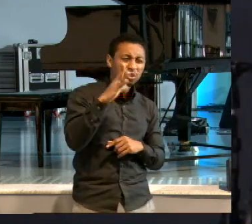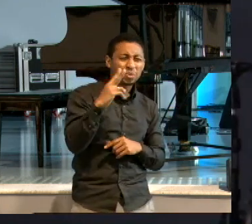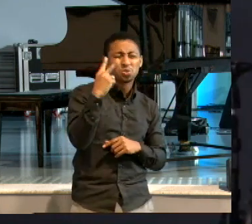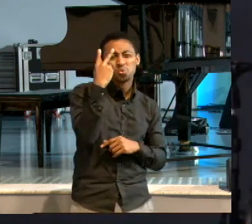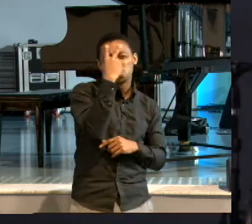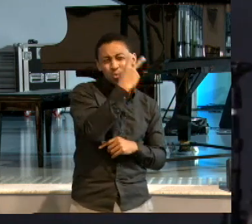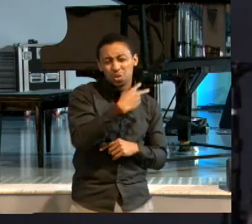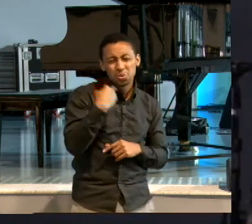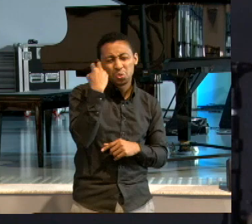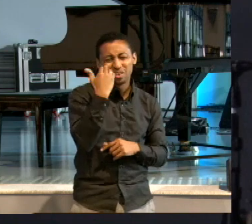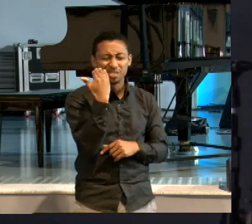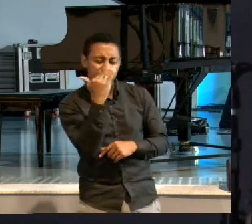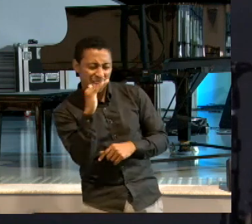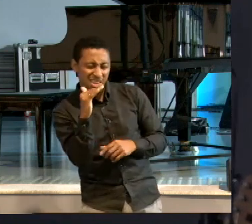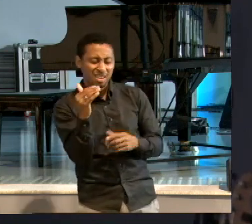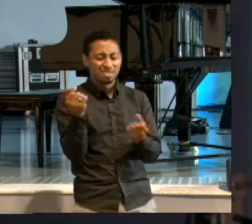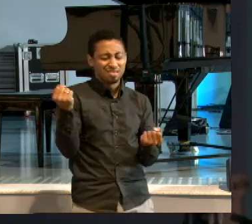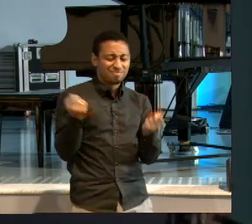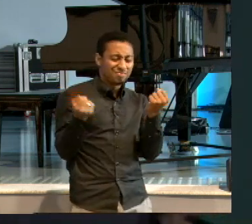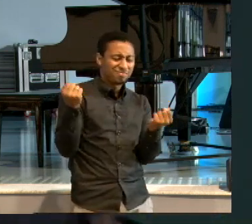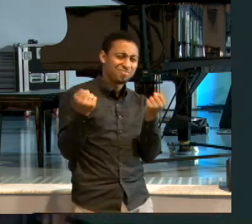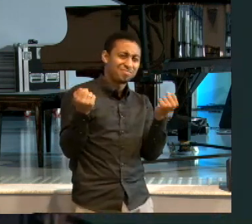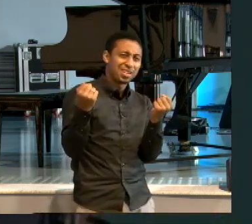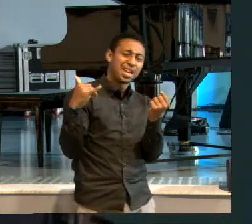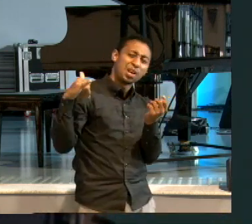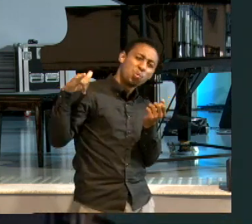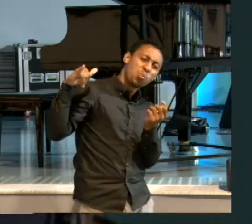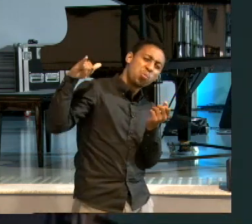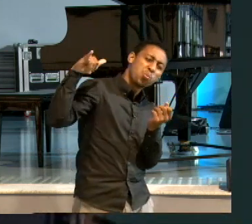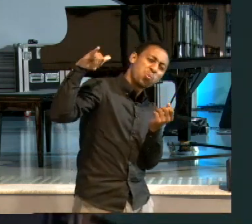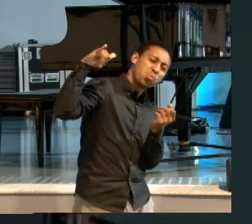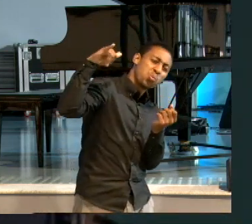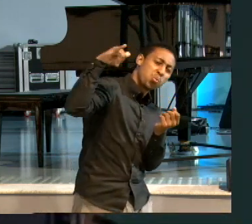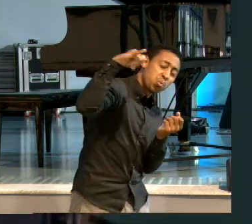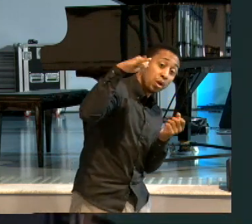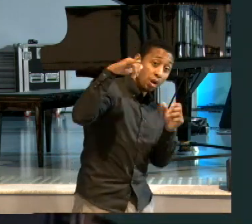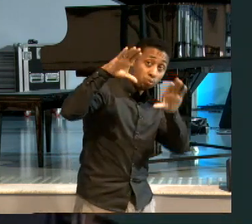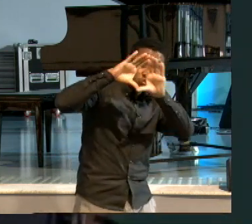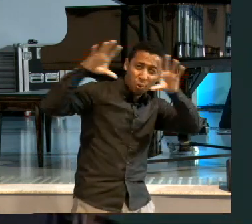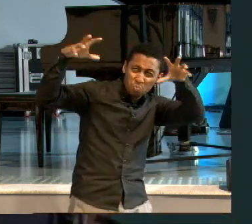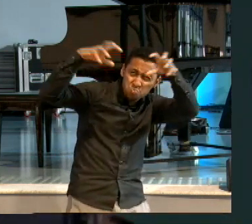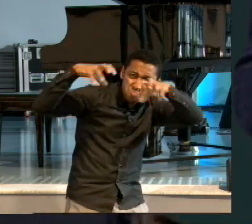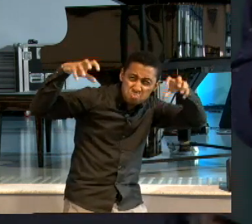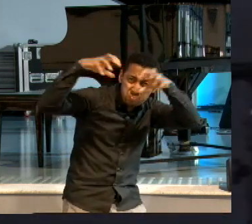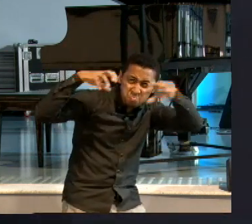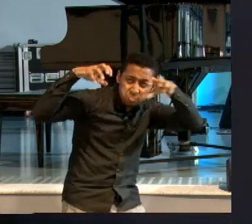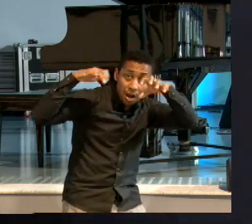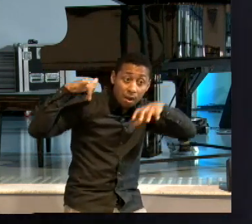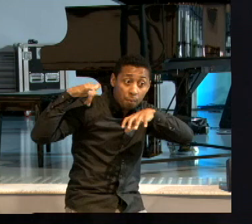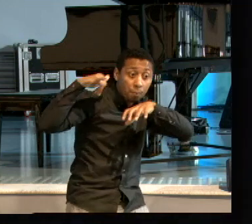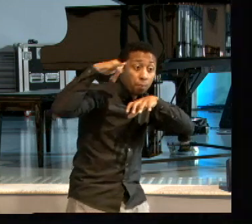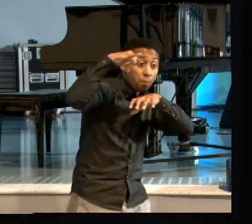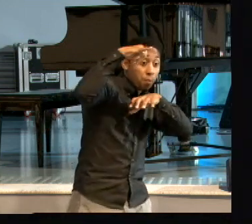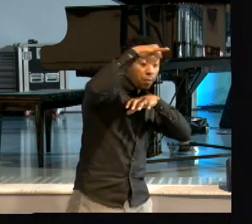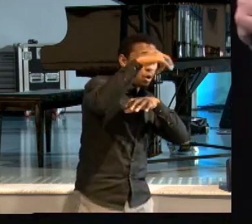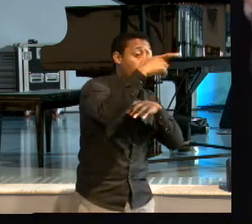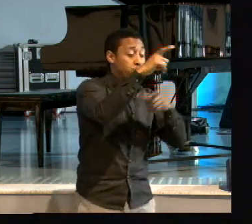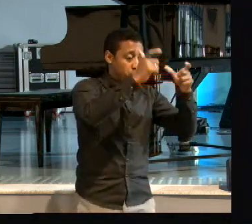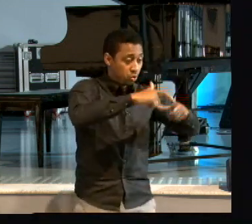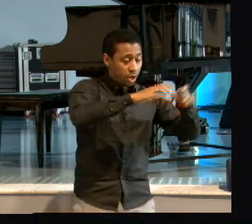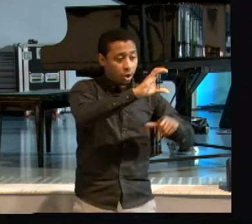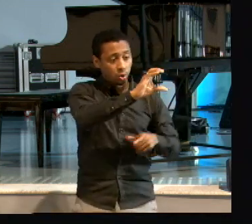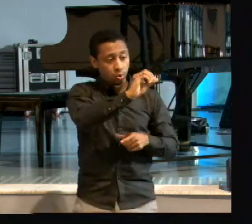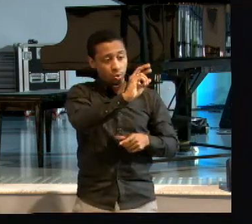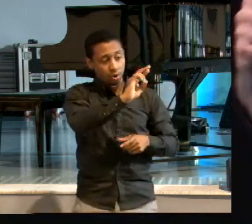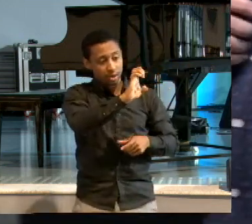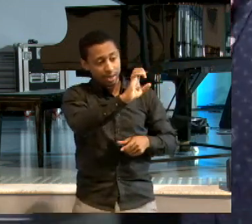céu espiritualmente fechado e vai para um céu completamente aberto. E alguém me perguntou, e a Índia? É fechado? Eu falei, não, a Índia é aberto,